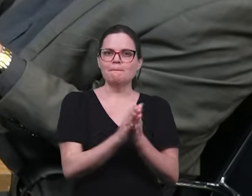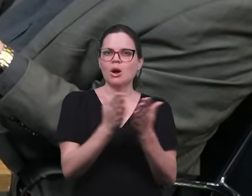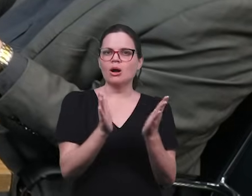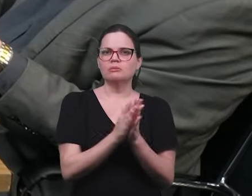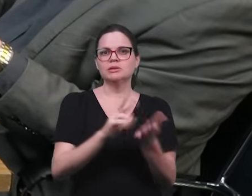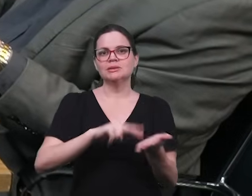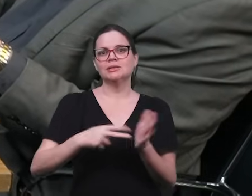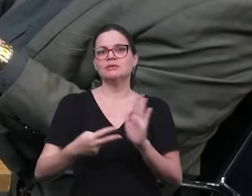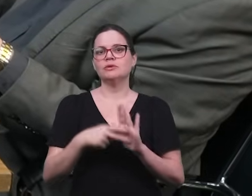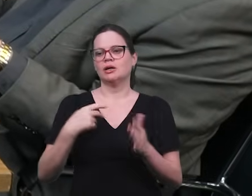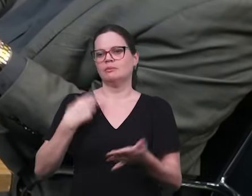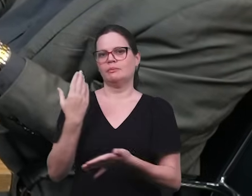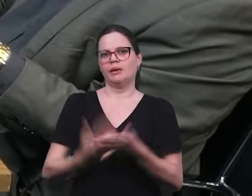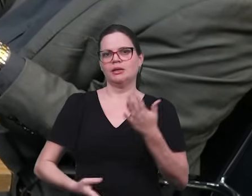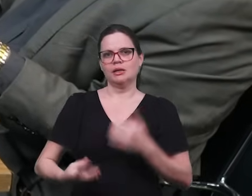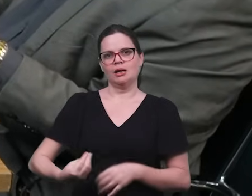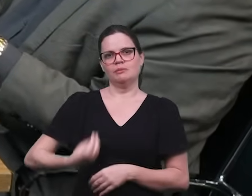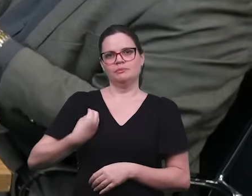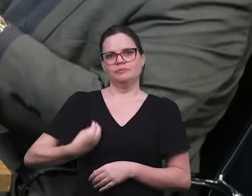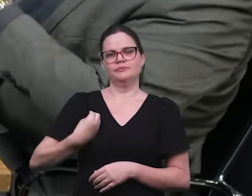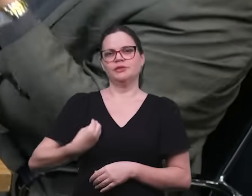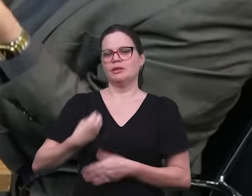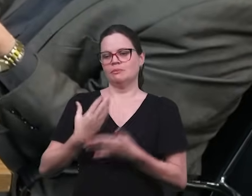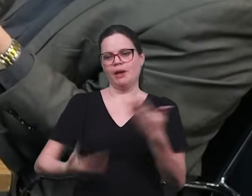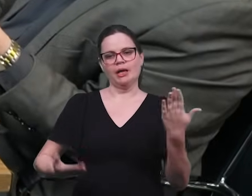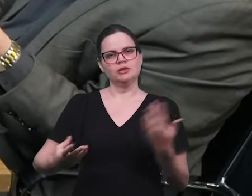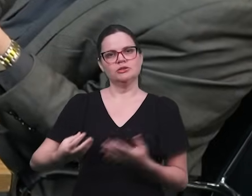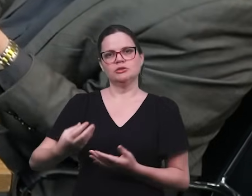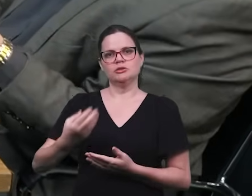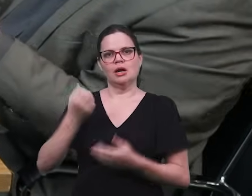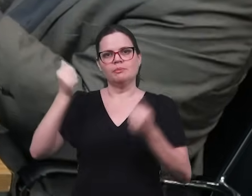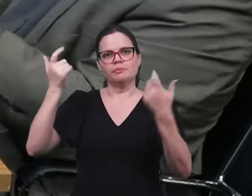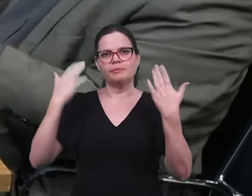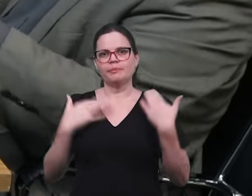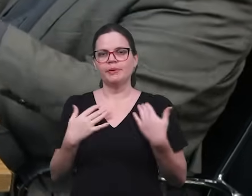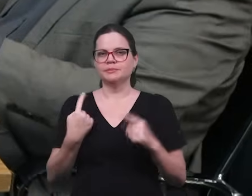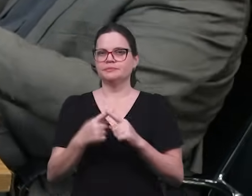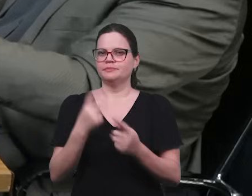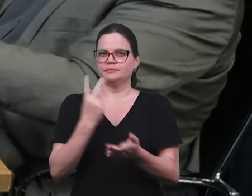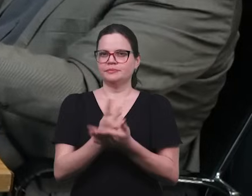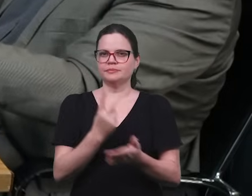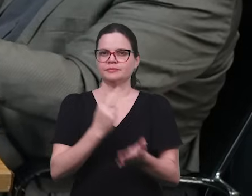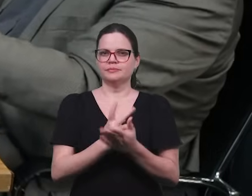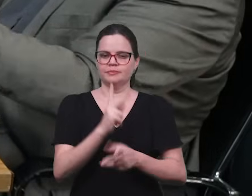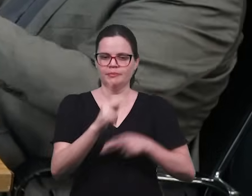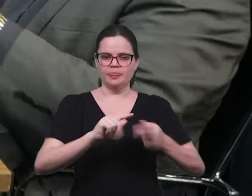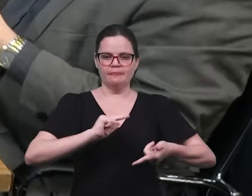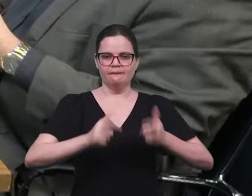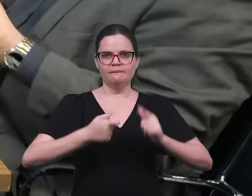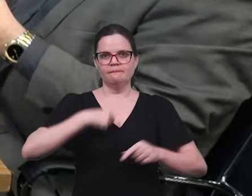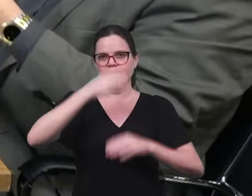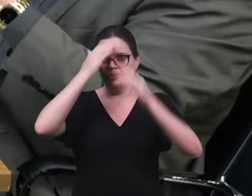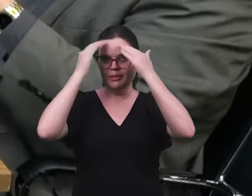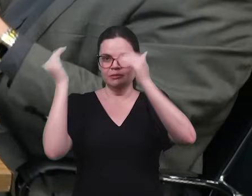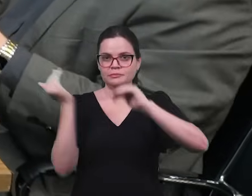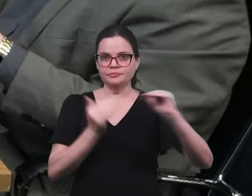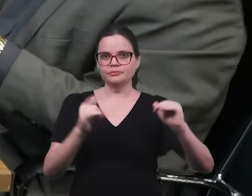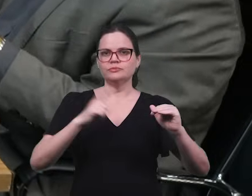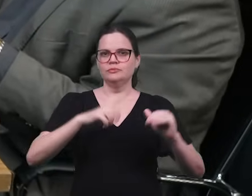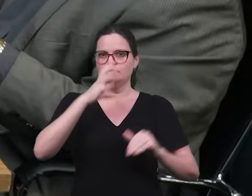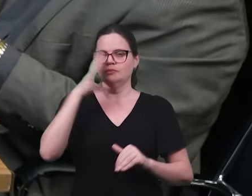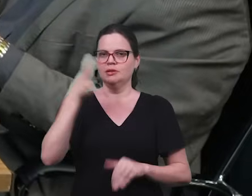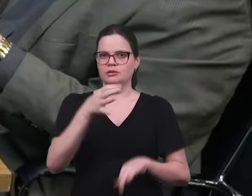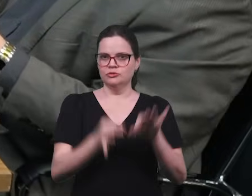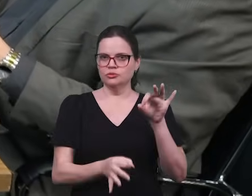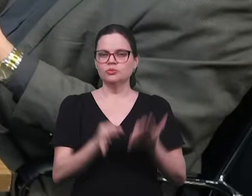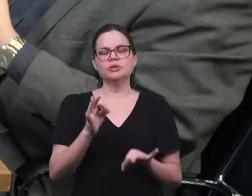ele perde essa bênção do Espírito, tanto agora como lá no passado, toda vez que Israel falhava, vinha juízo, vinha